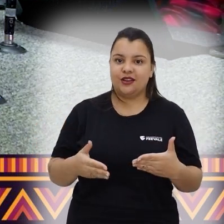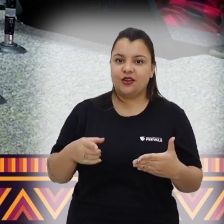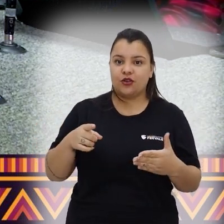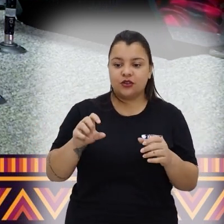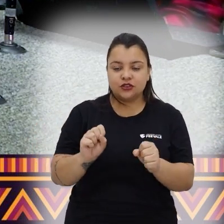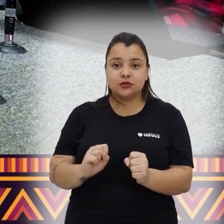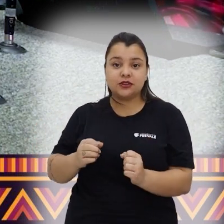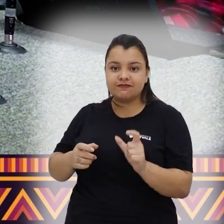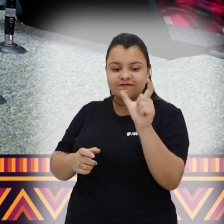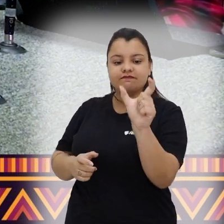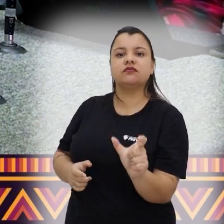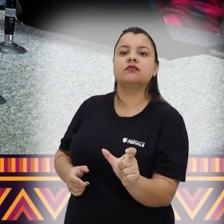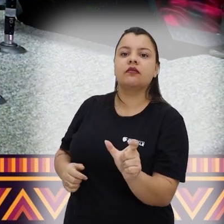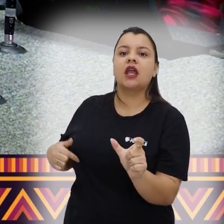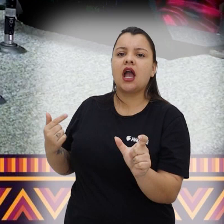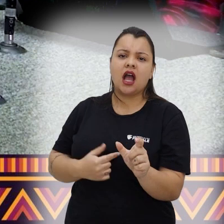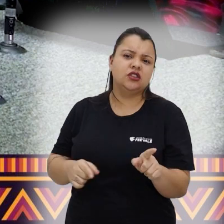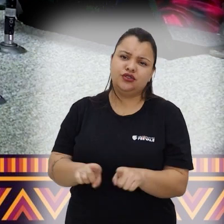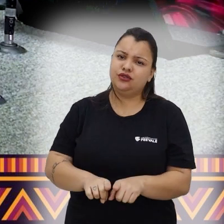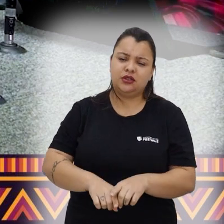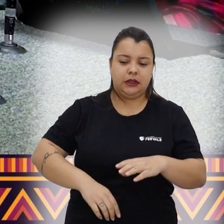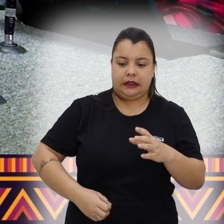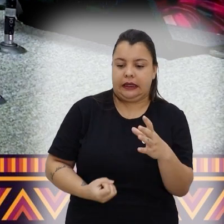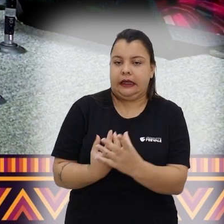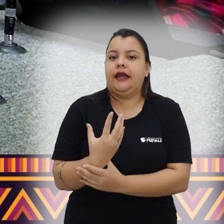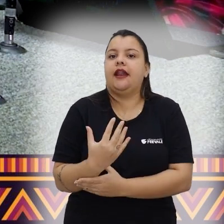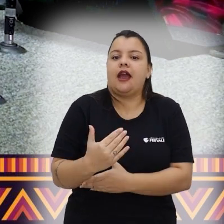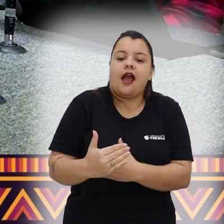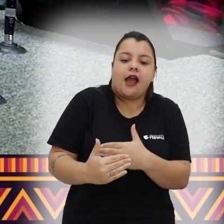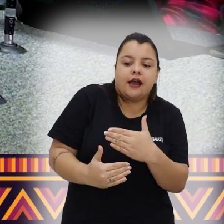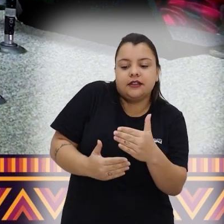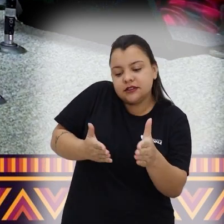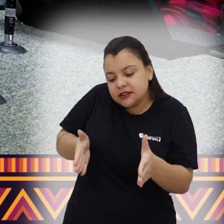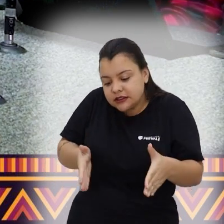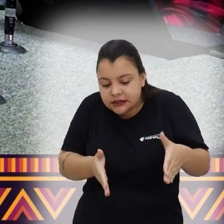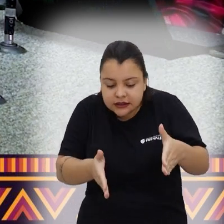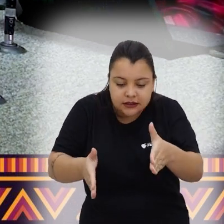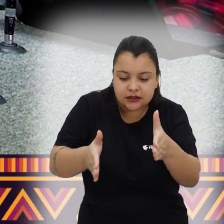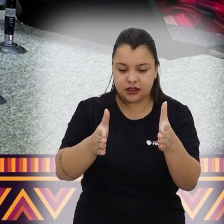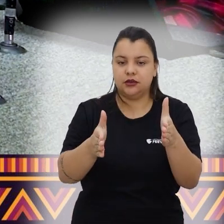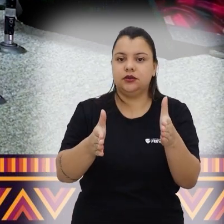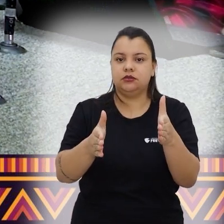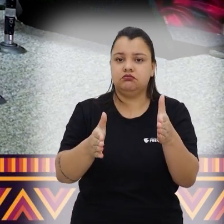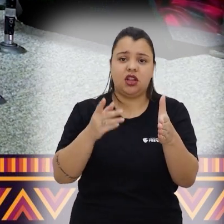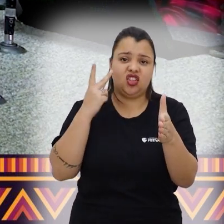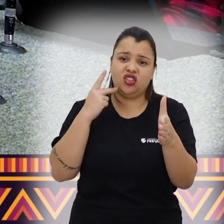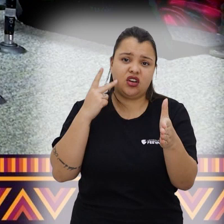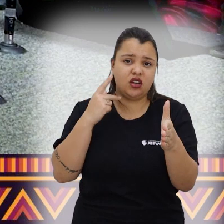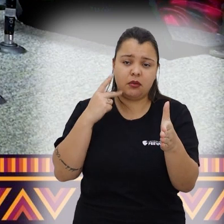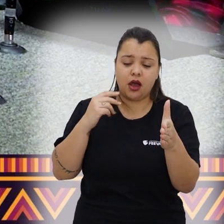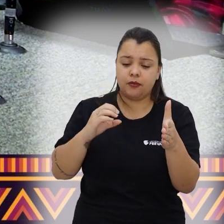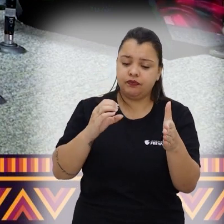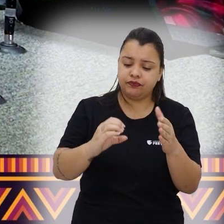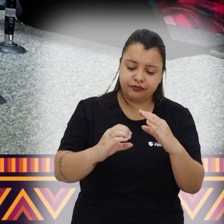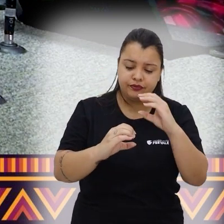também tem que construir esse caminho. Então, não é como se fosse um atraso. Eu acho que é uma construção da caminhada, sabe? É tijolinho